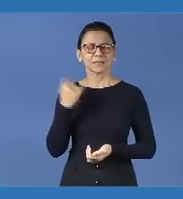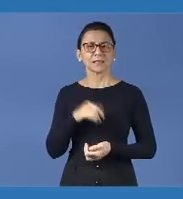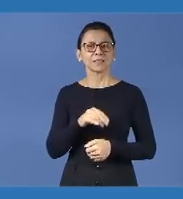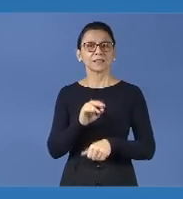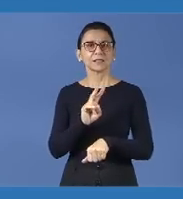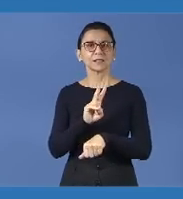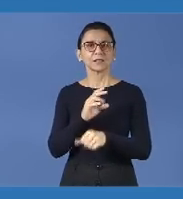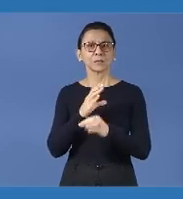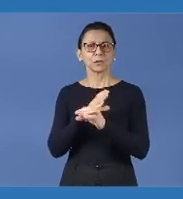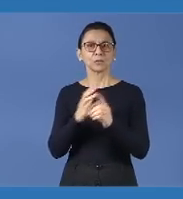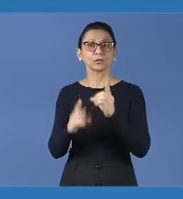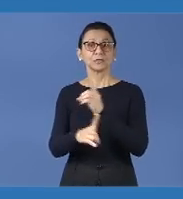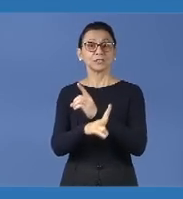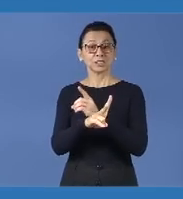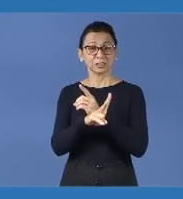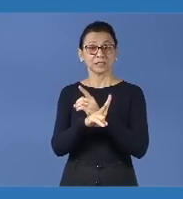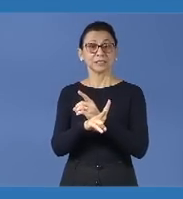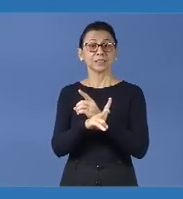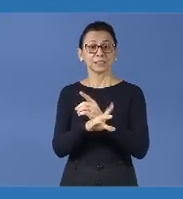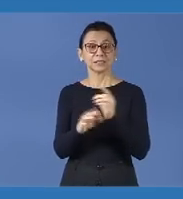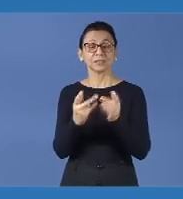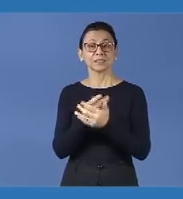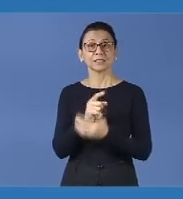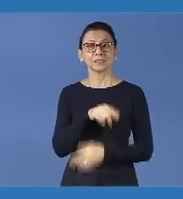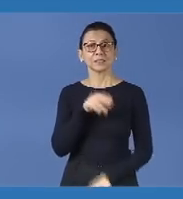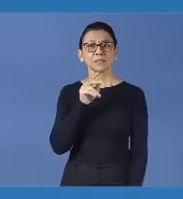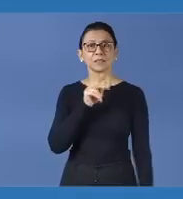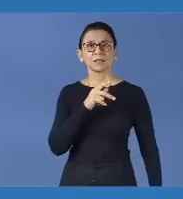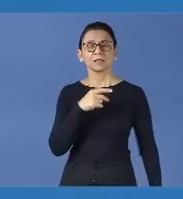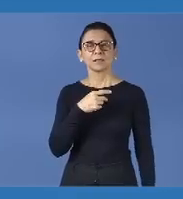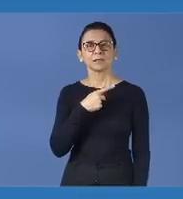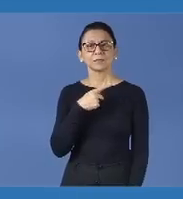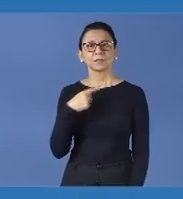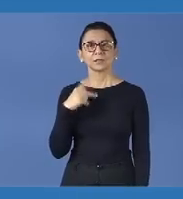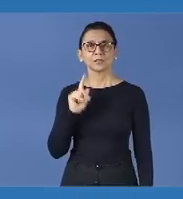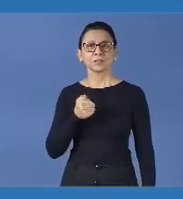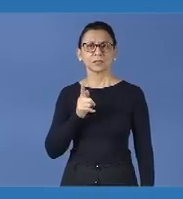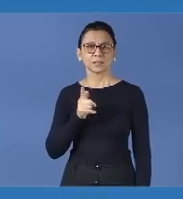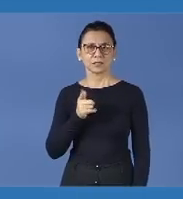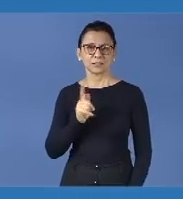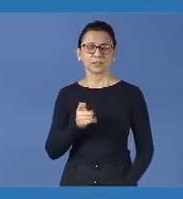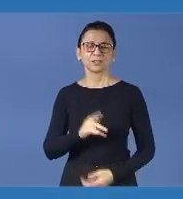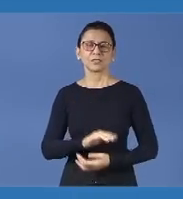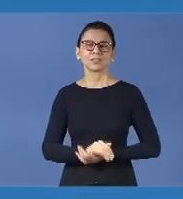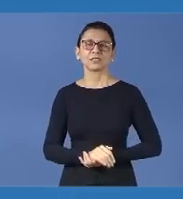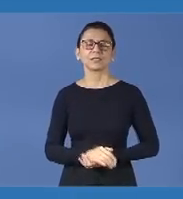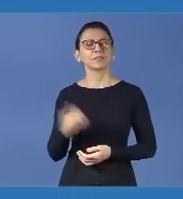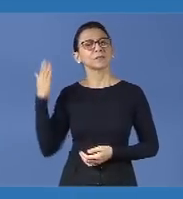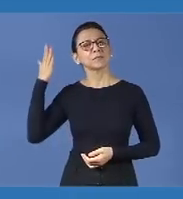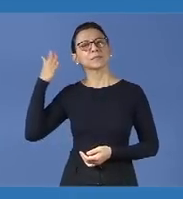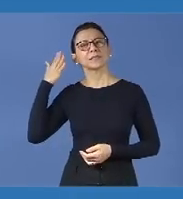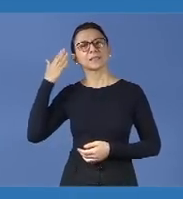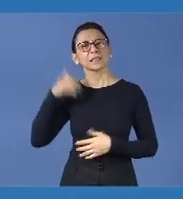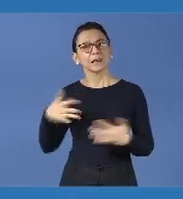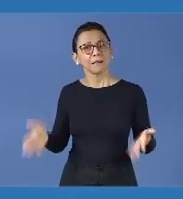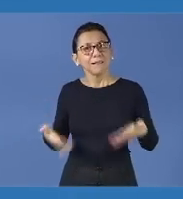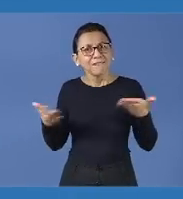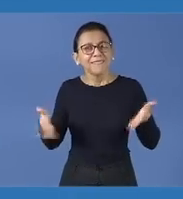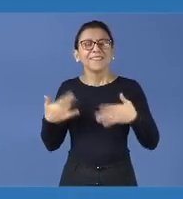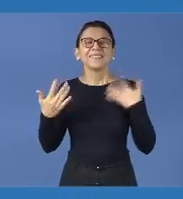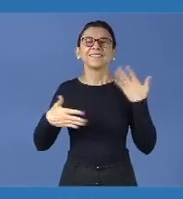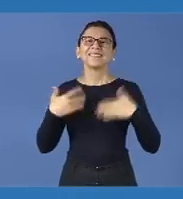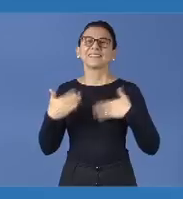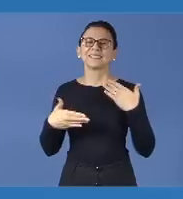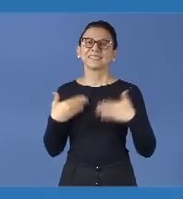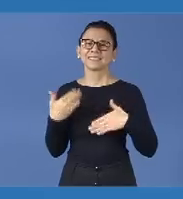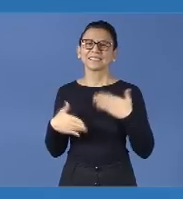vigília realizada no local, onde ali o pastor Gedeu Tigueiros transmitiu aos irmãos de Portugal uma palavra de ânimo, de alegria,